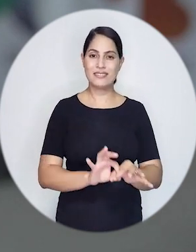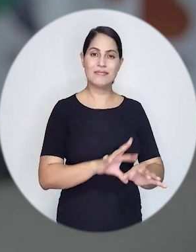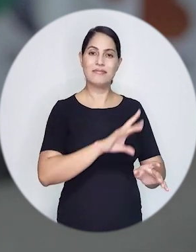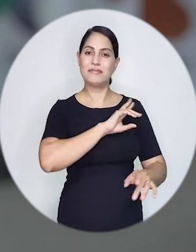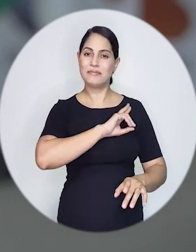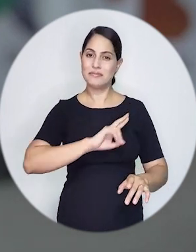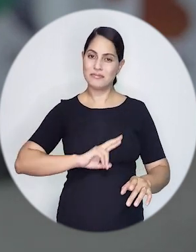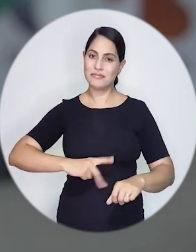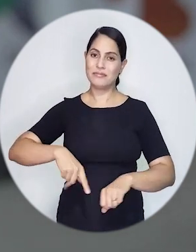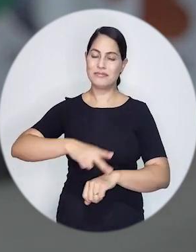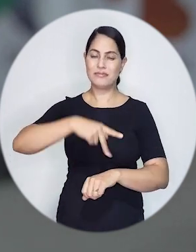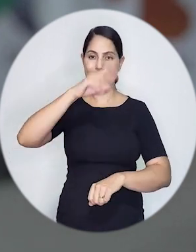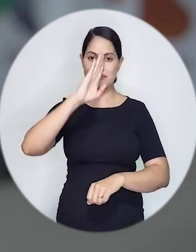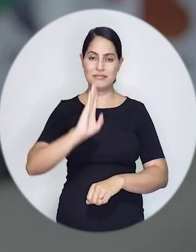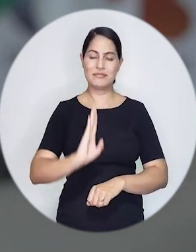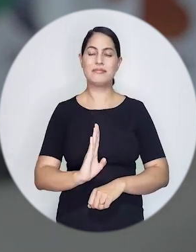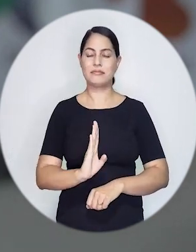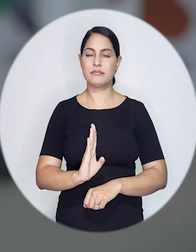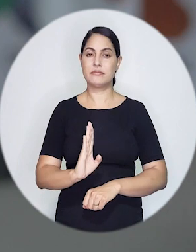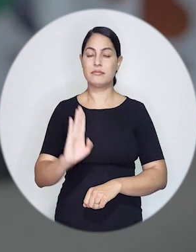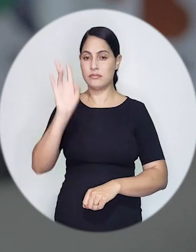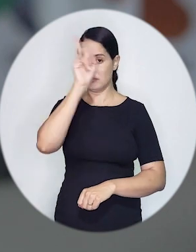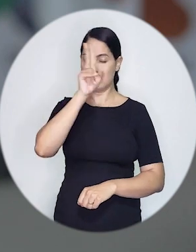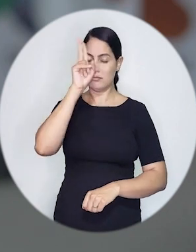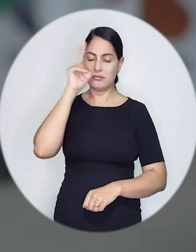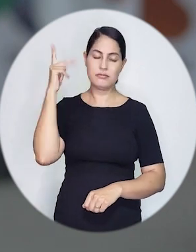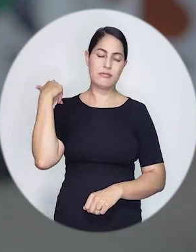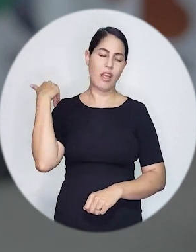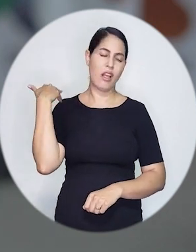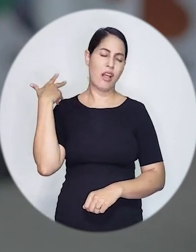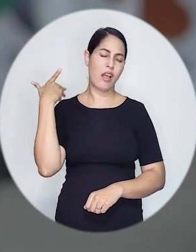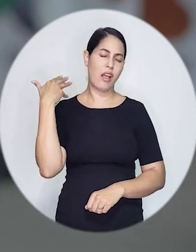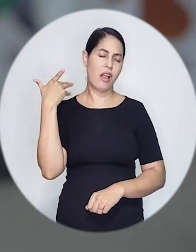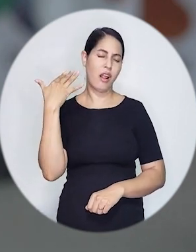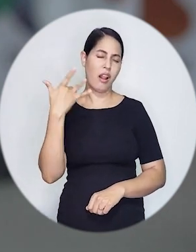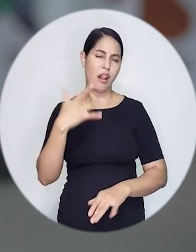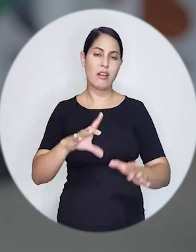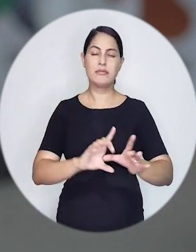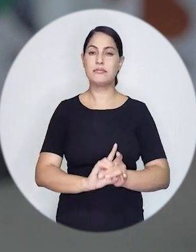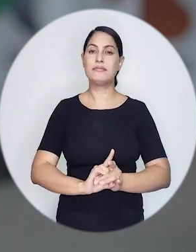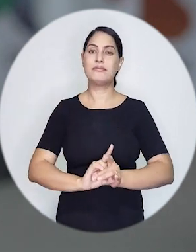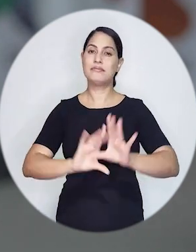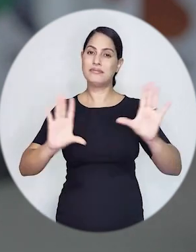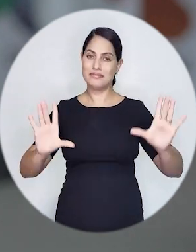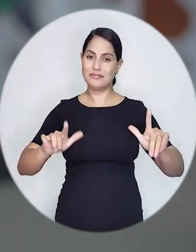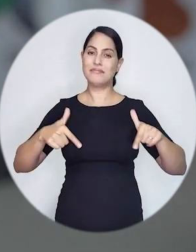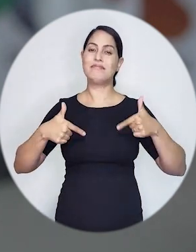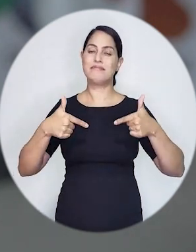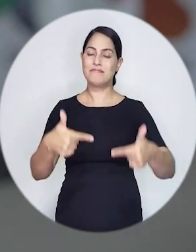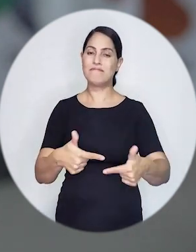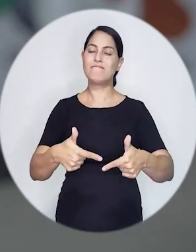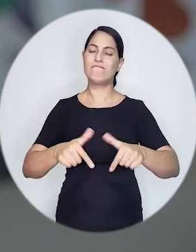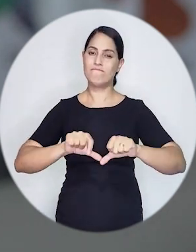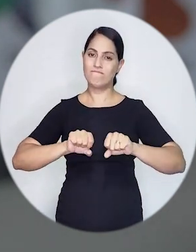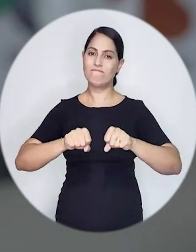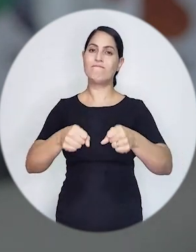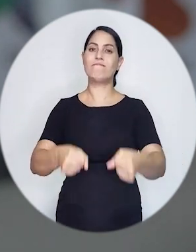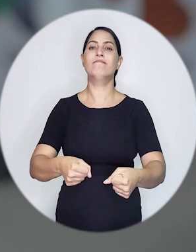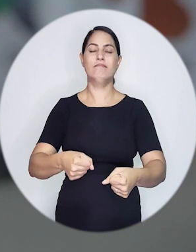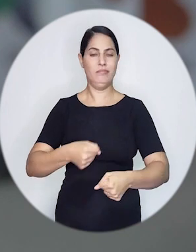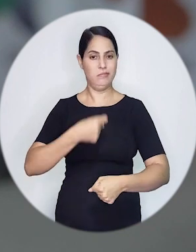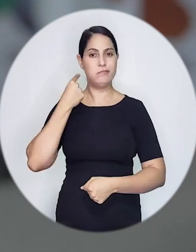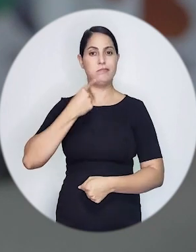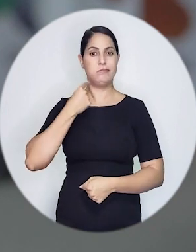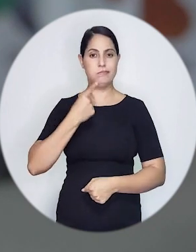a entidade é a mais jovem seccional, criada no contexto da redemocratização do país. Uma história consolidada por